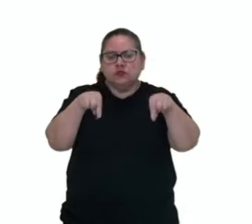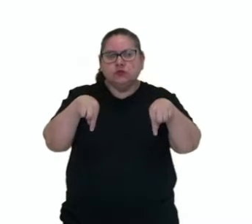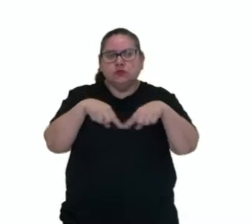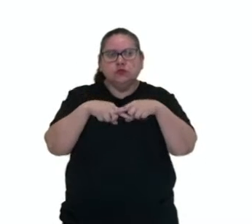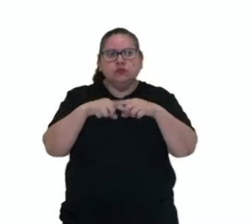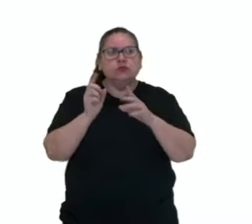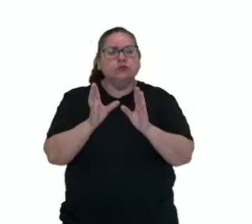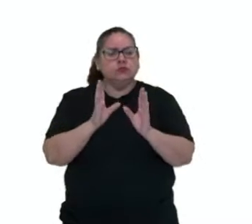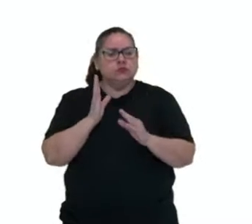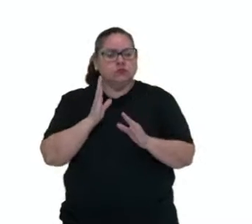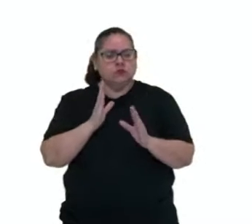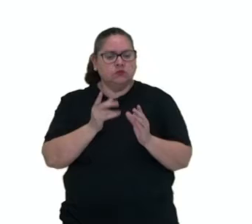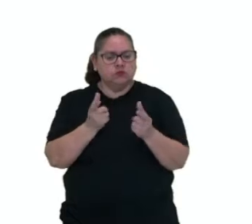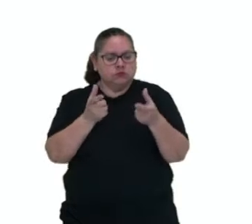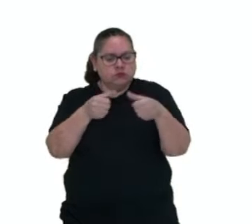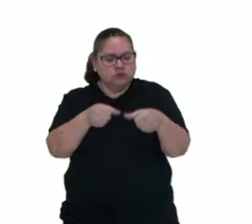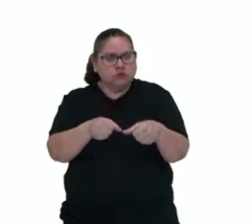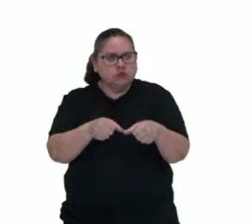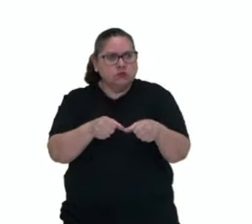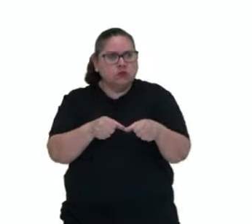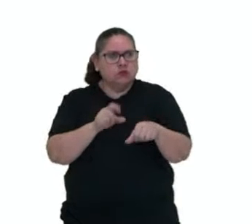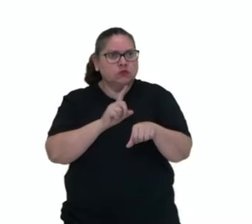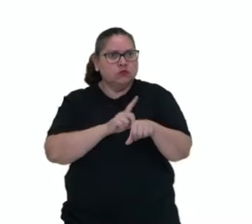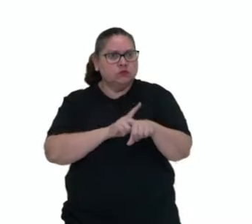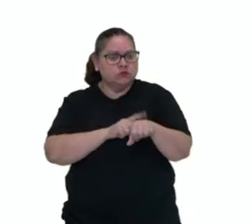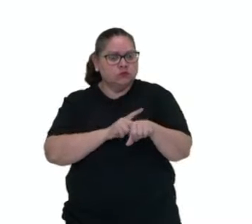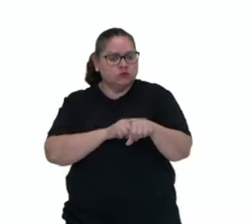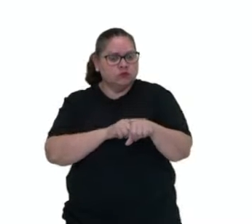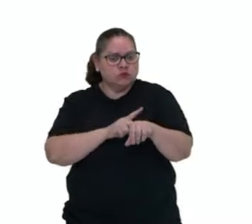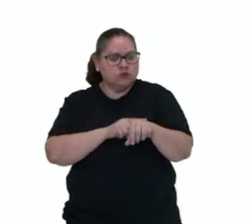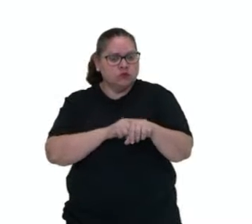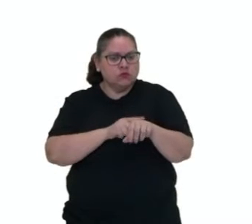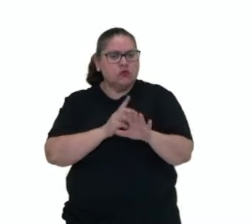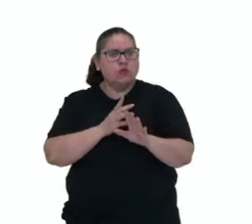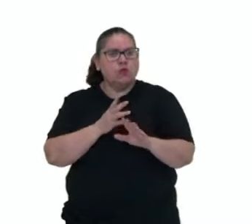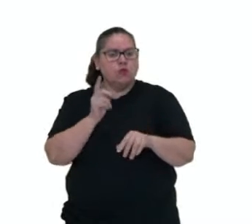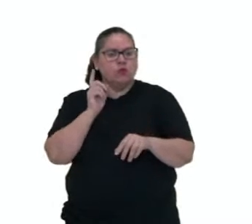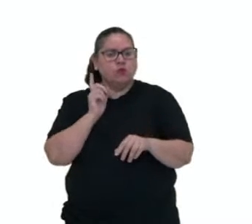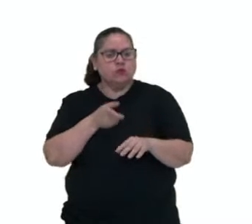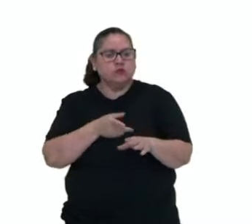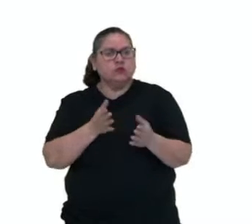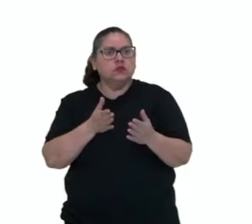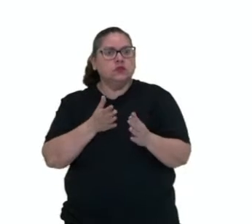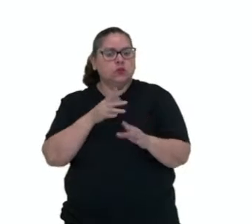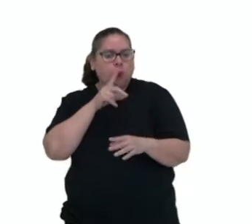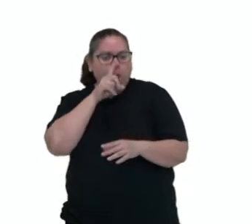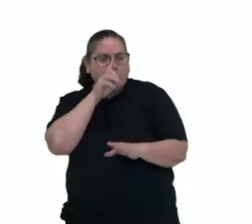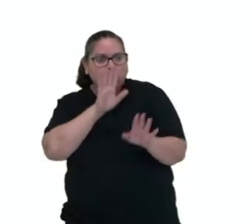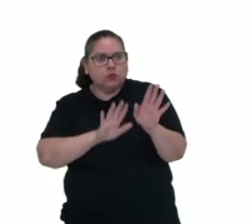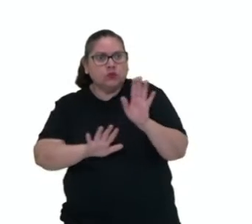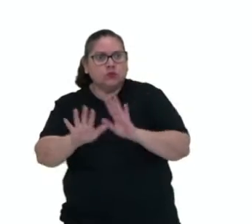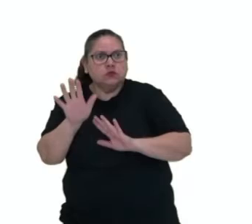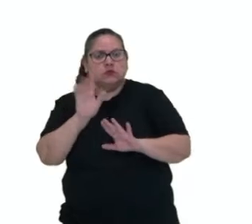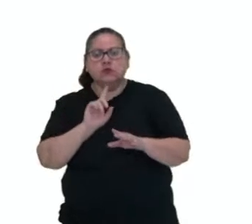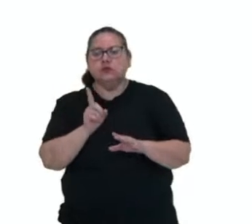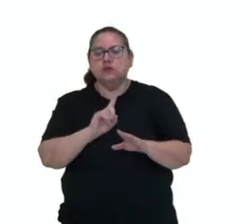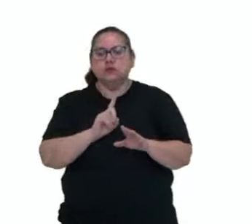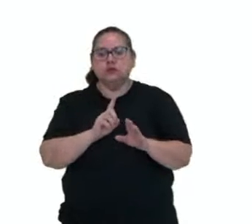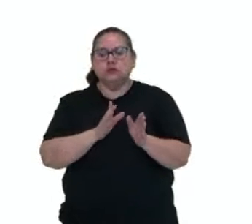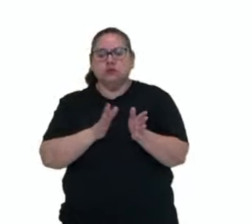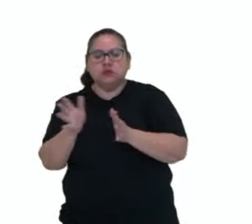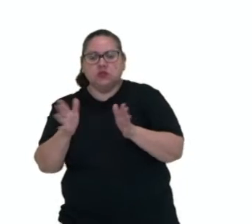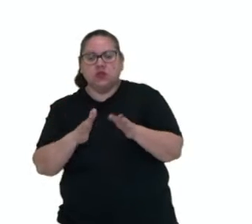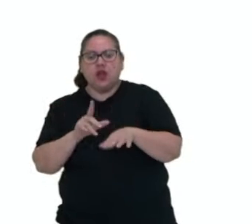vão colocar a turma em forma no horário previsto ou determinado, cuidando para que isso não